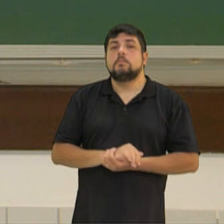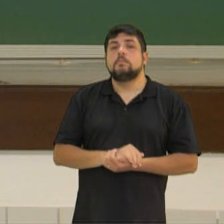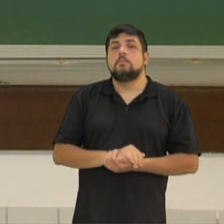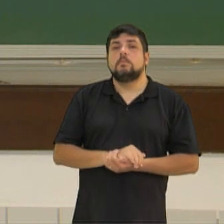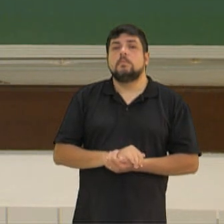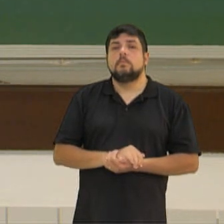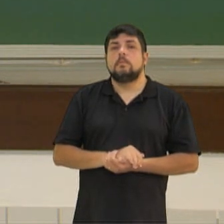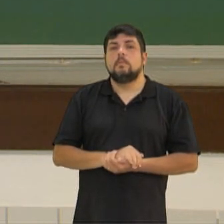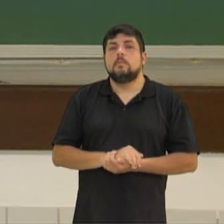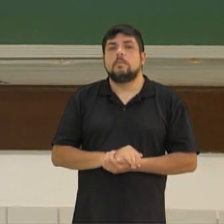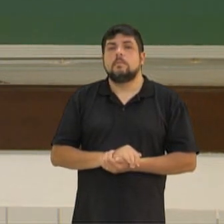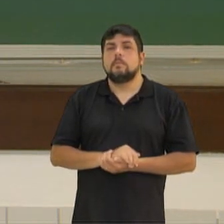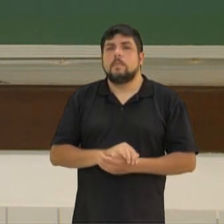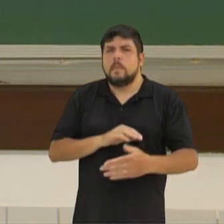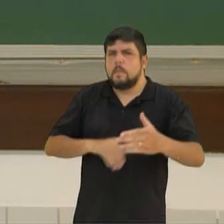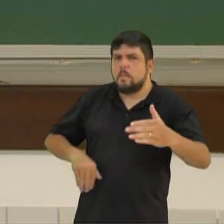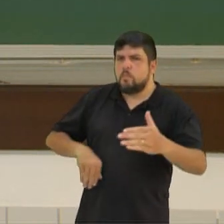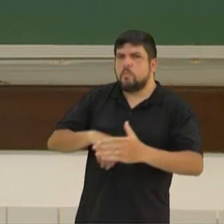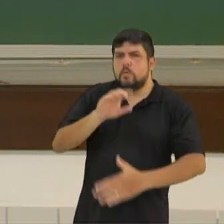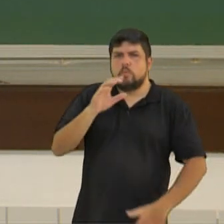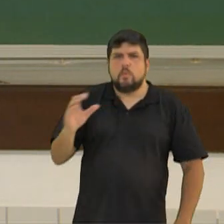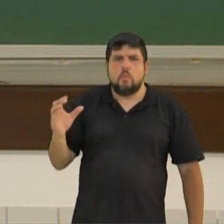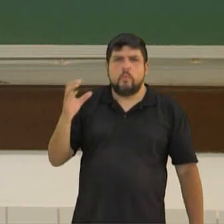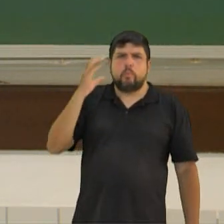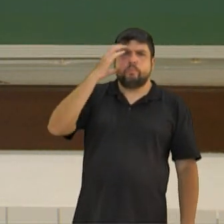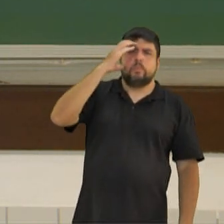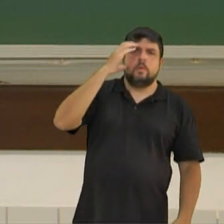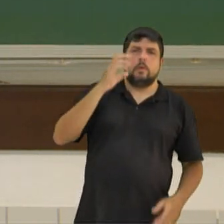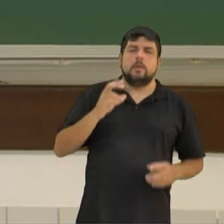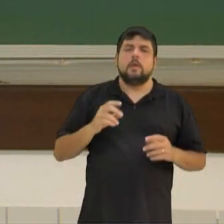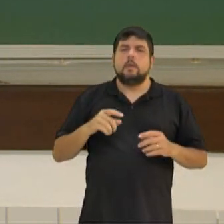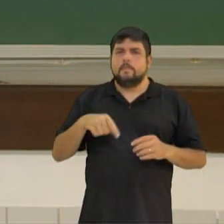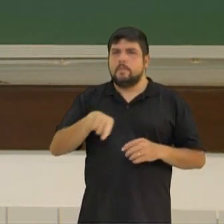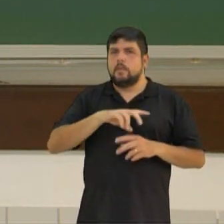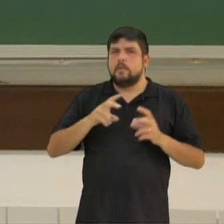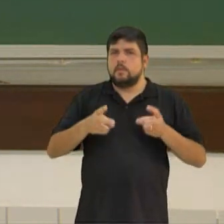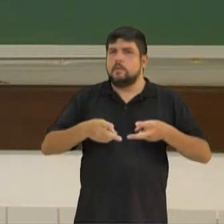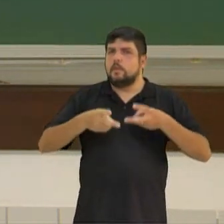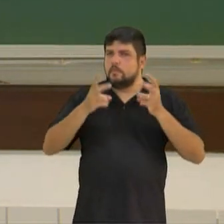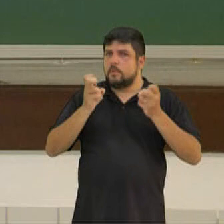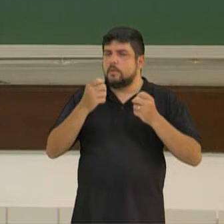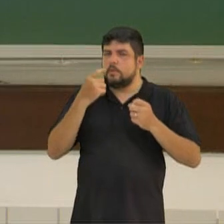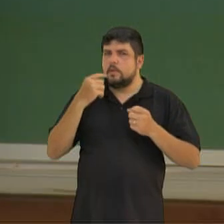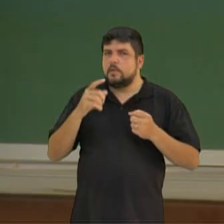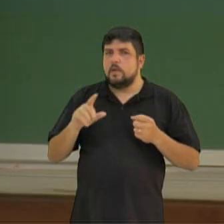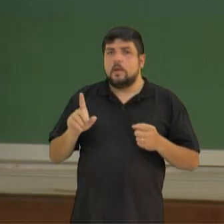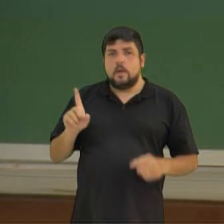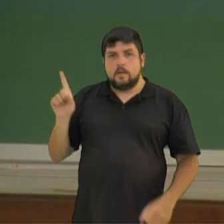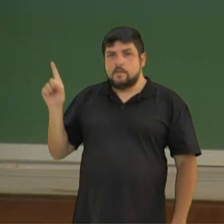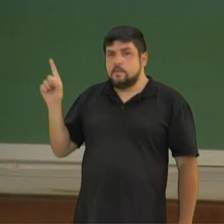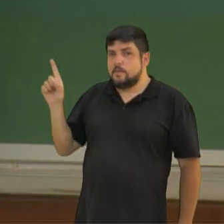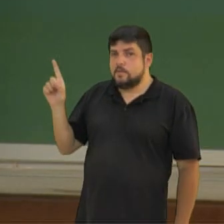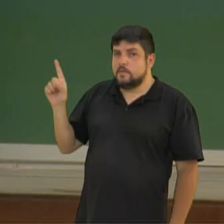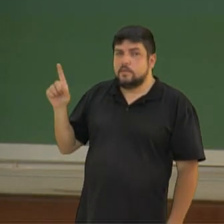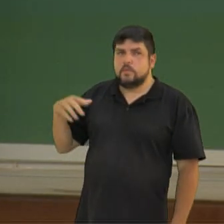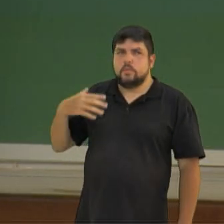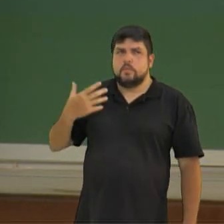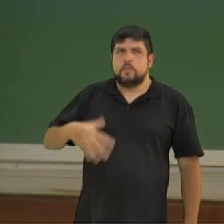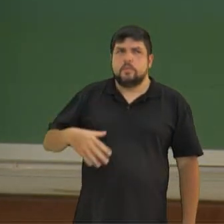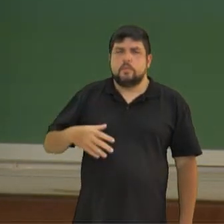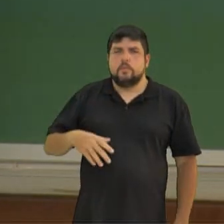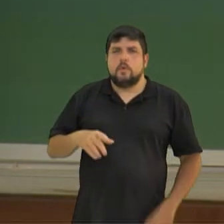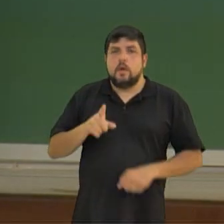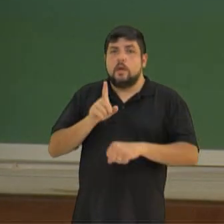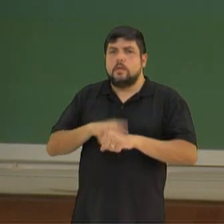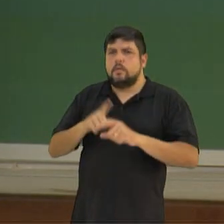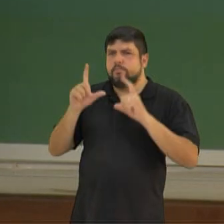A bolada, né, a gente consegue perceber ali que na imagem, no registro, né, pegou bem o momento em